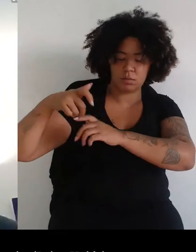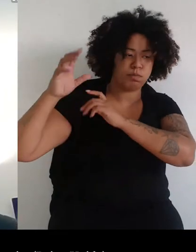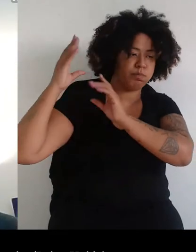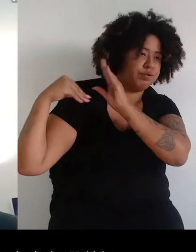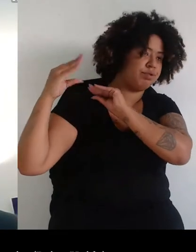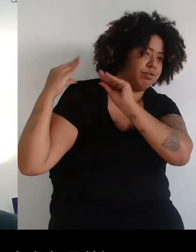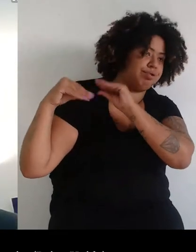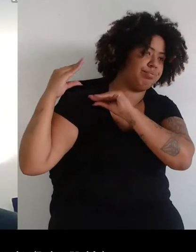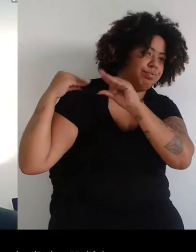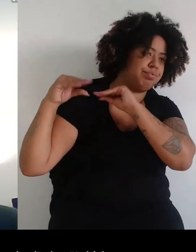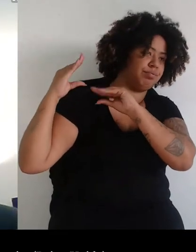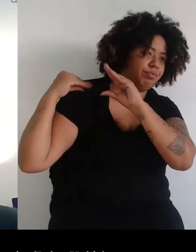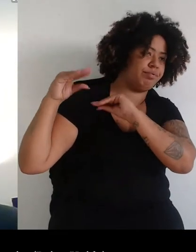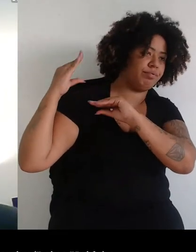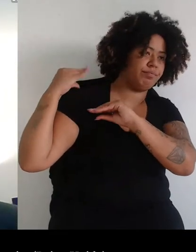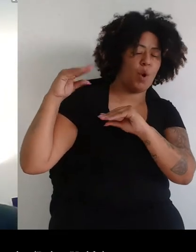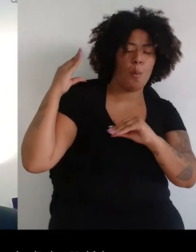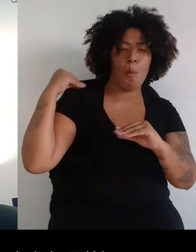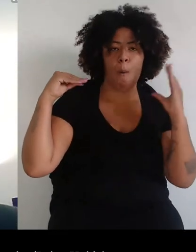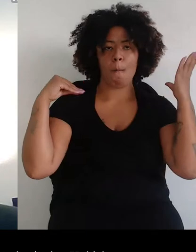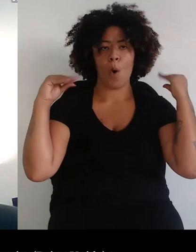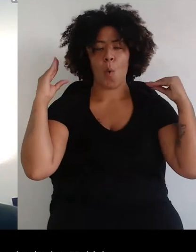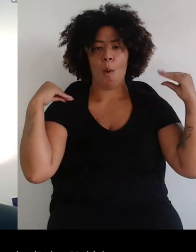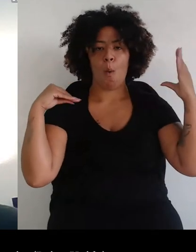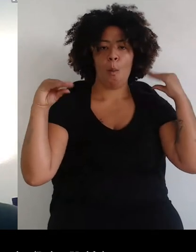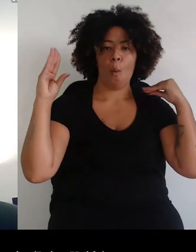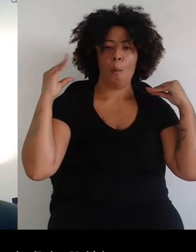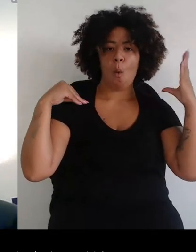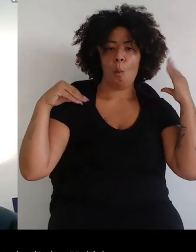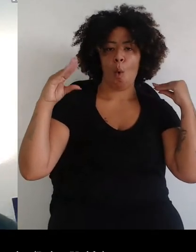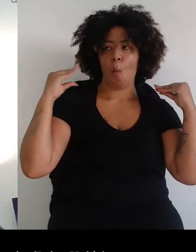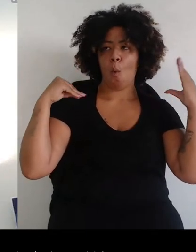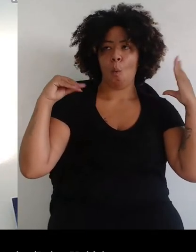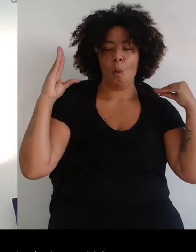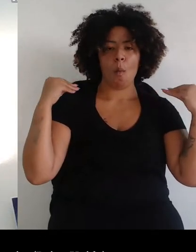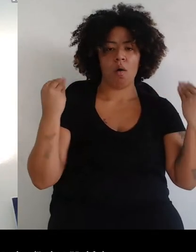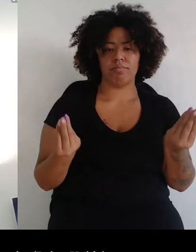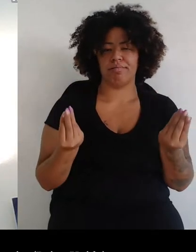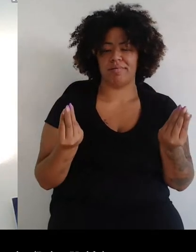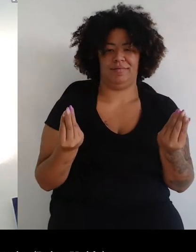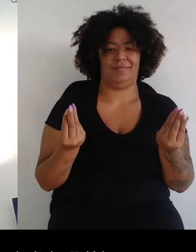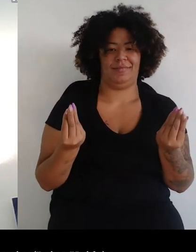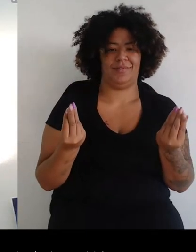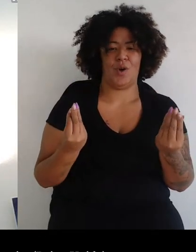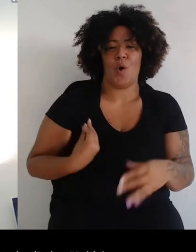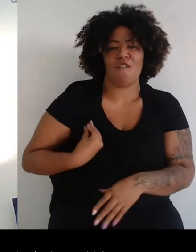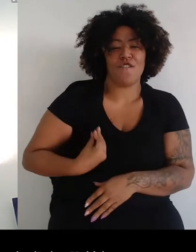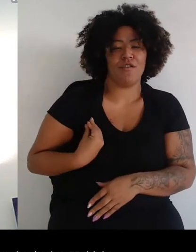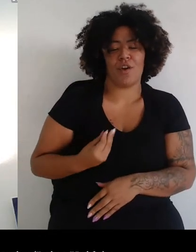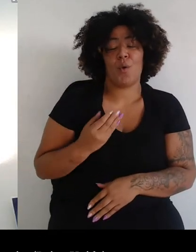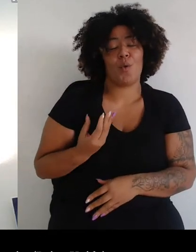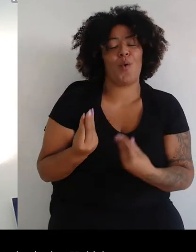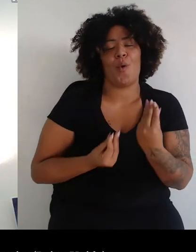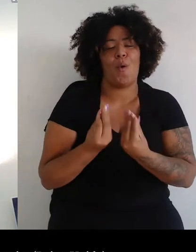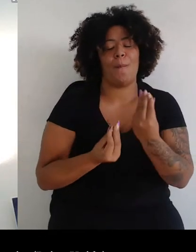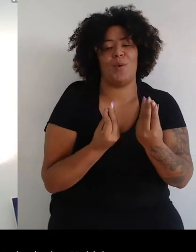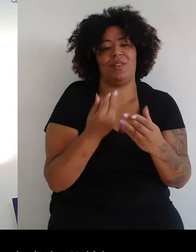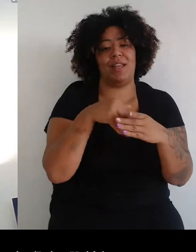a questão do que ele faz dentro de uma sociedade respeitável